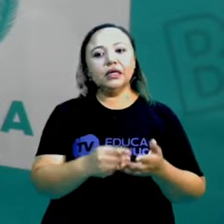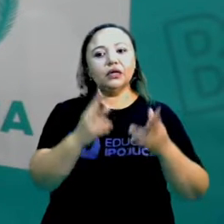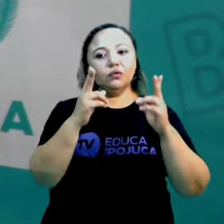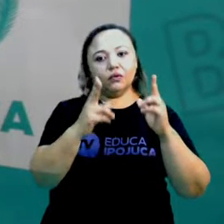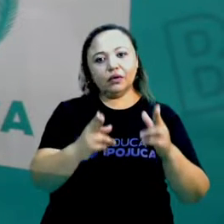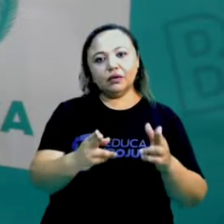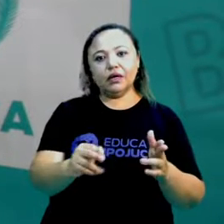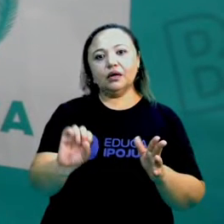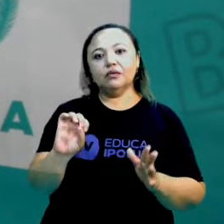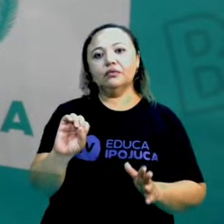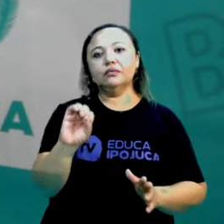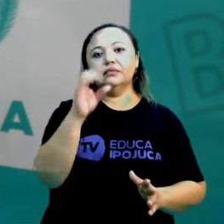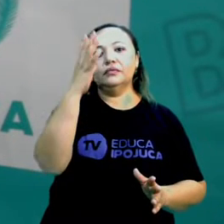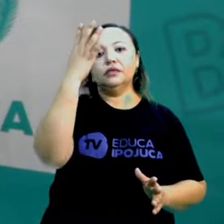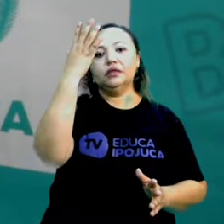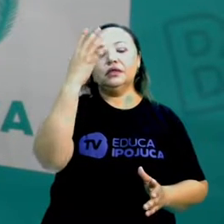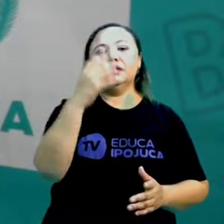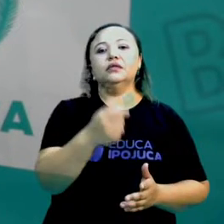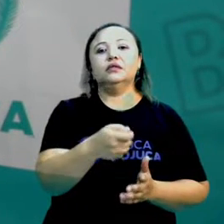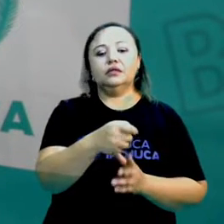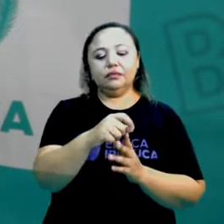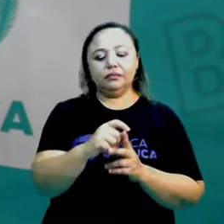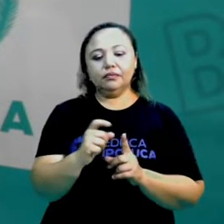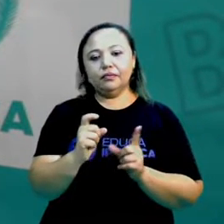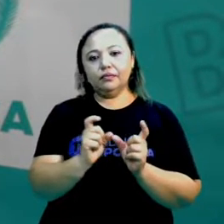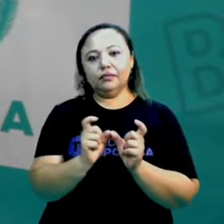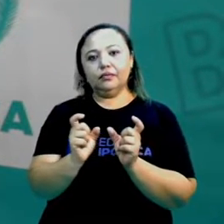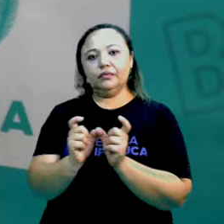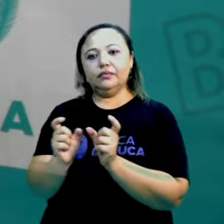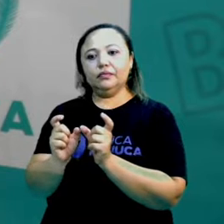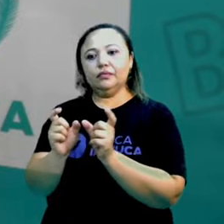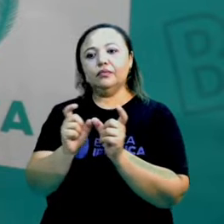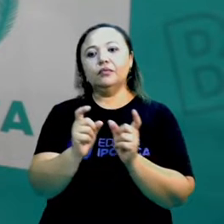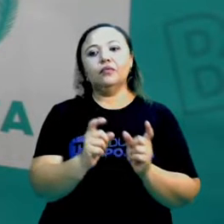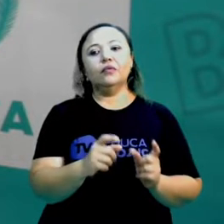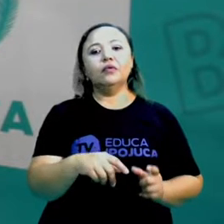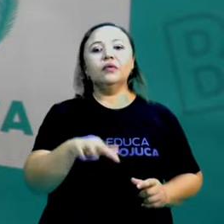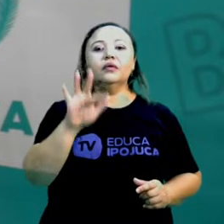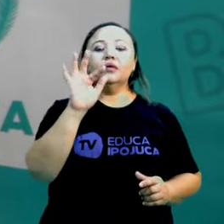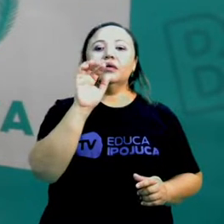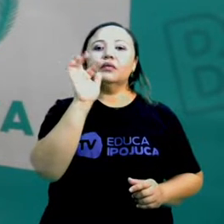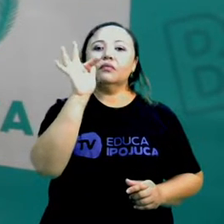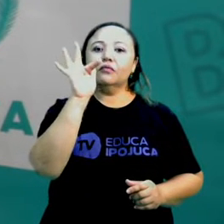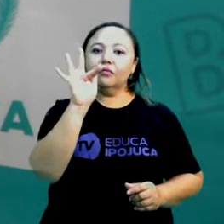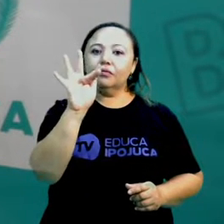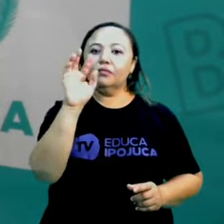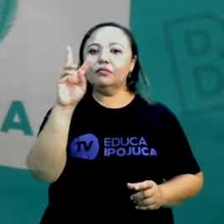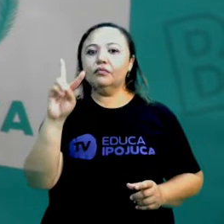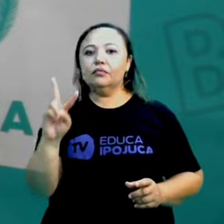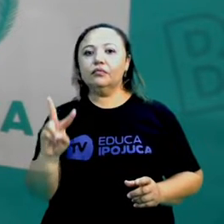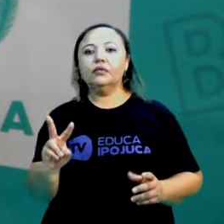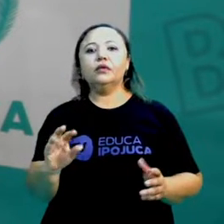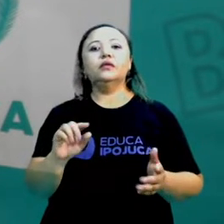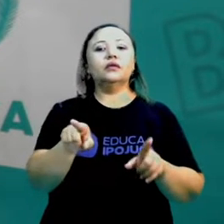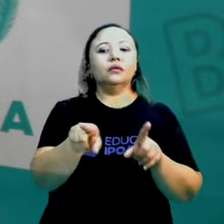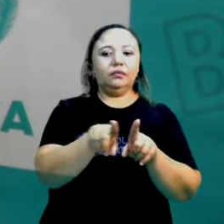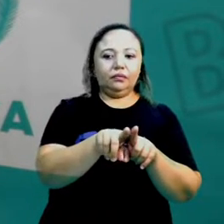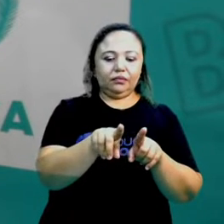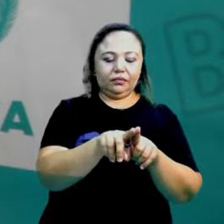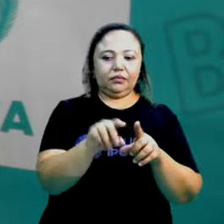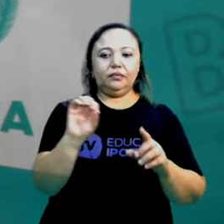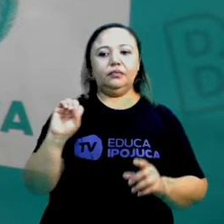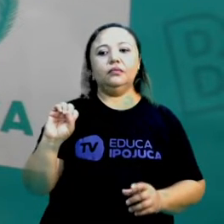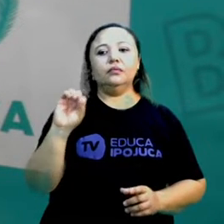acontece com a escrita de palavras escritas com F e V, acontece